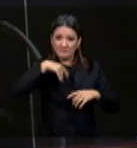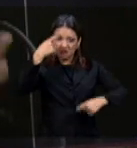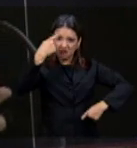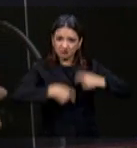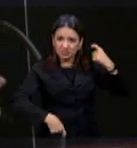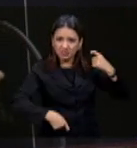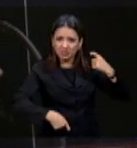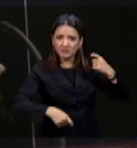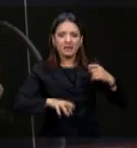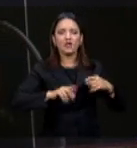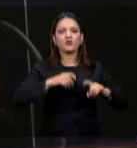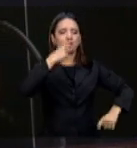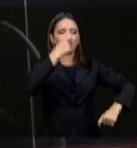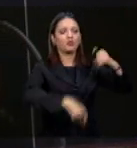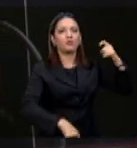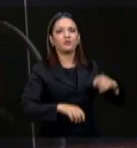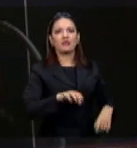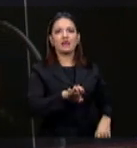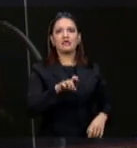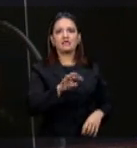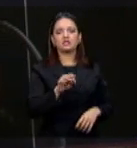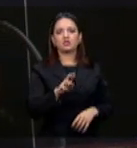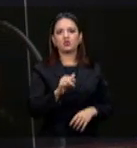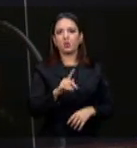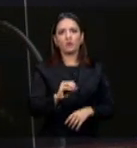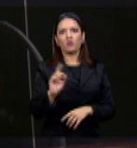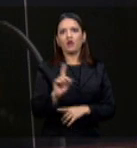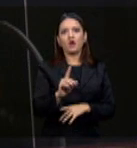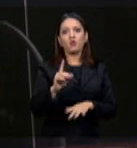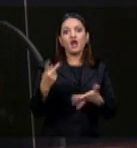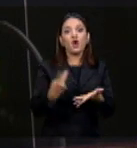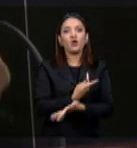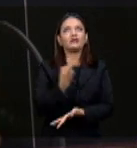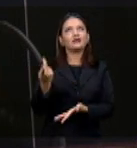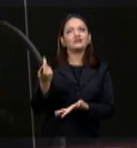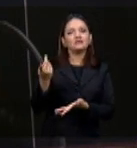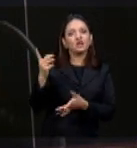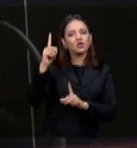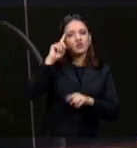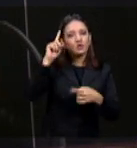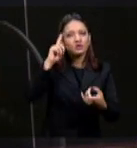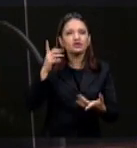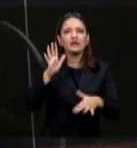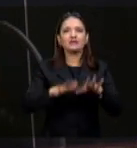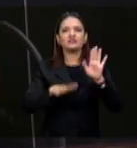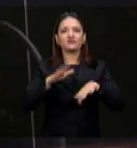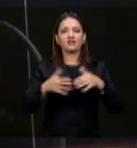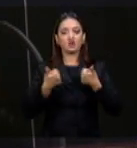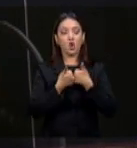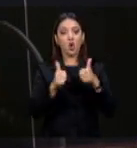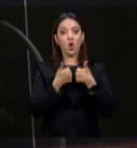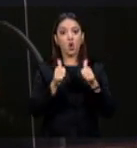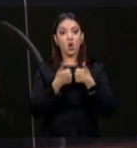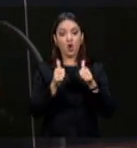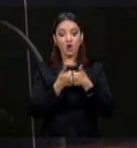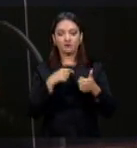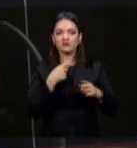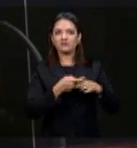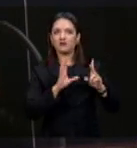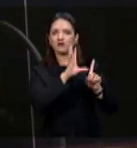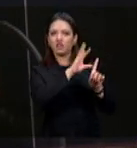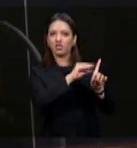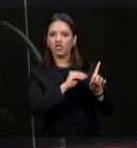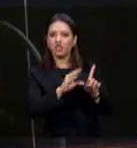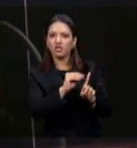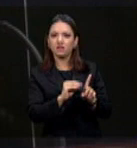só do estupro em si. Há violências no dia a dia, que é aquela violência dentro do transporte público, a violência em ambientes